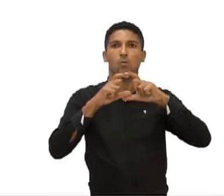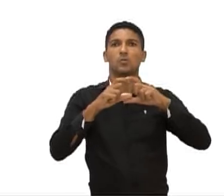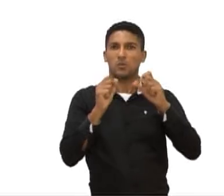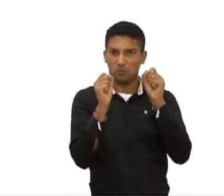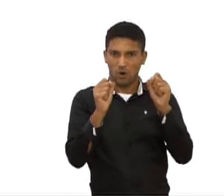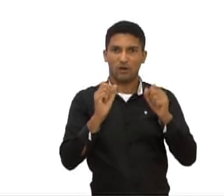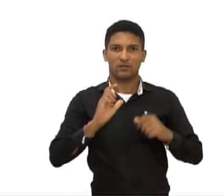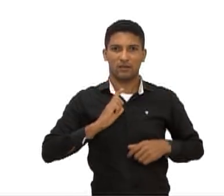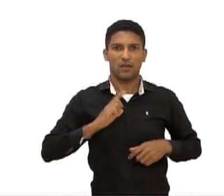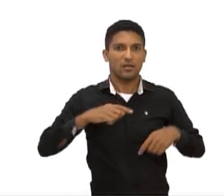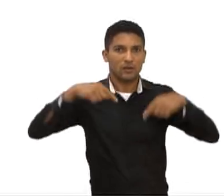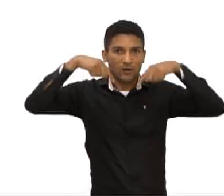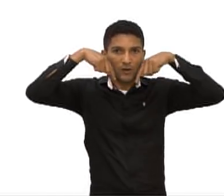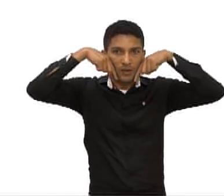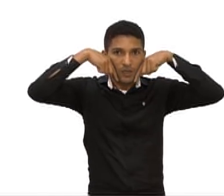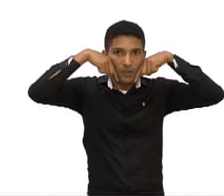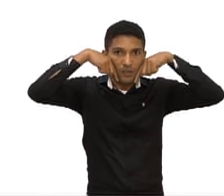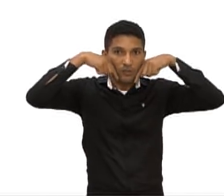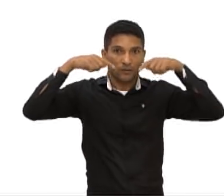conter linhas curvas?